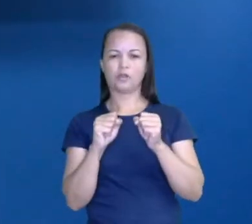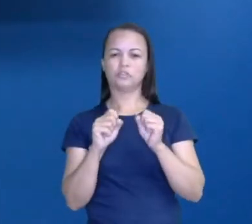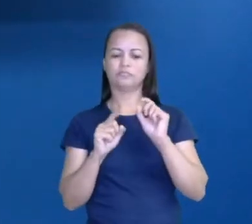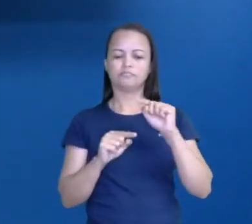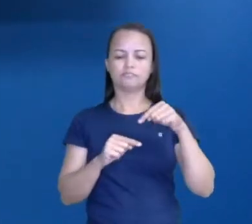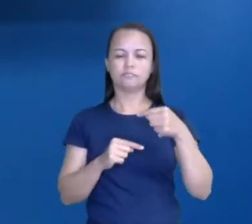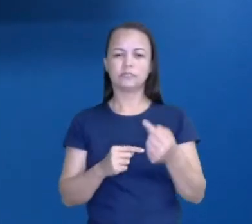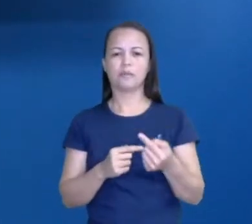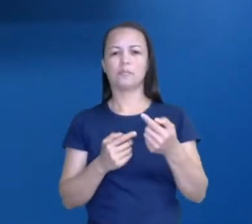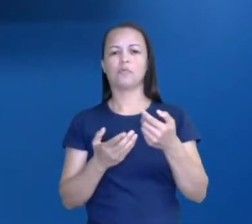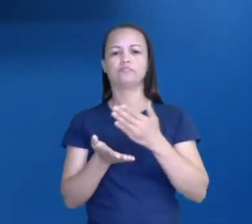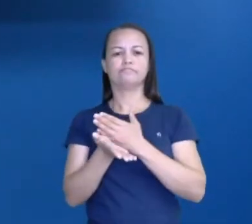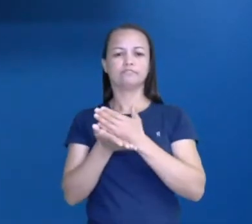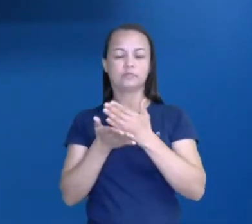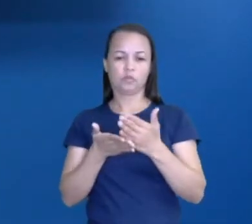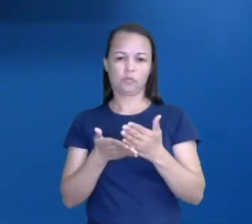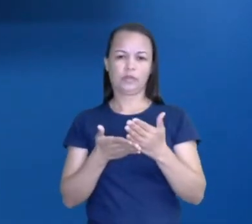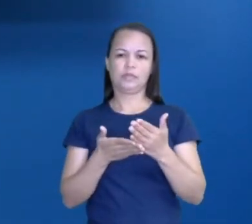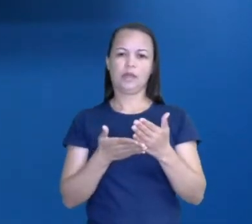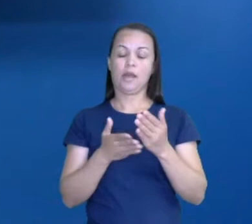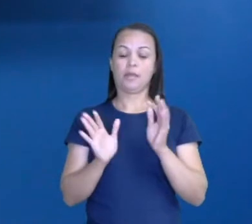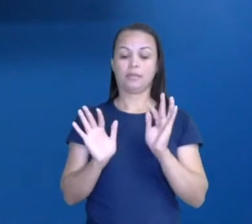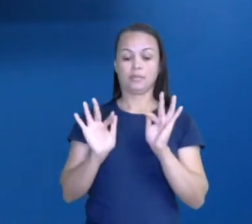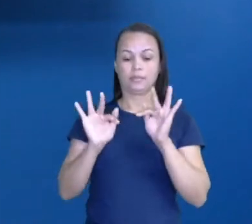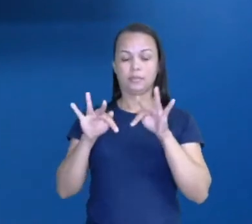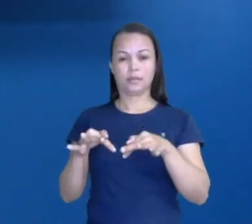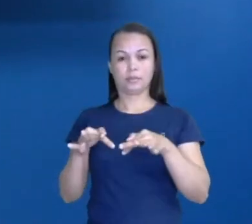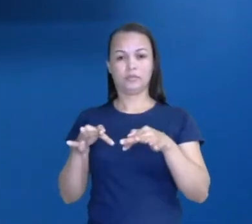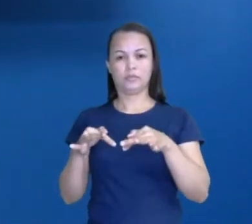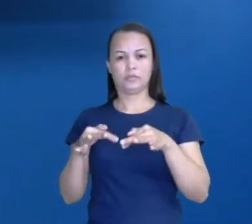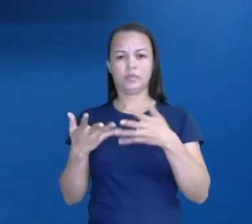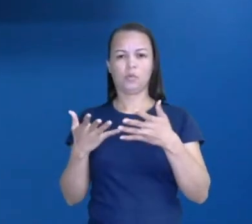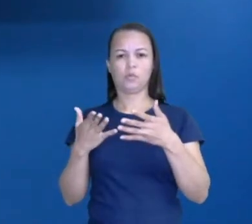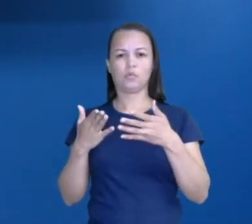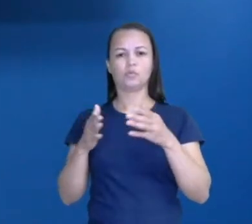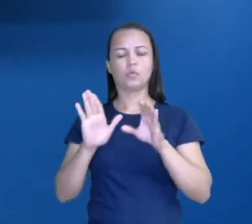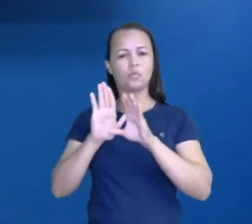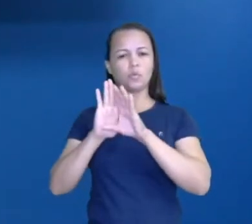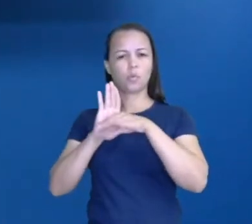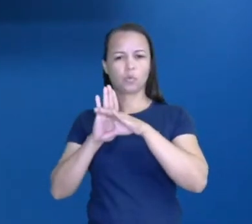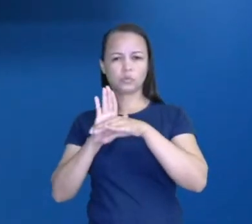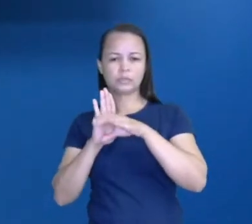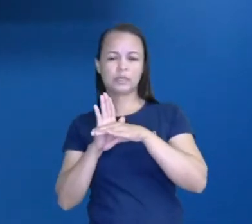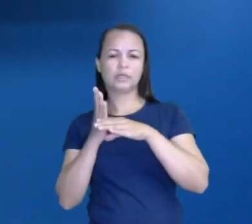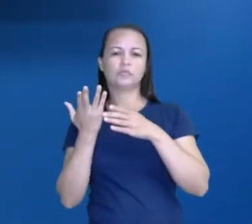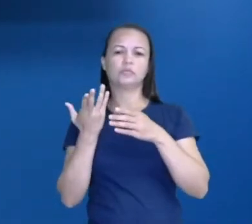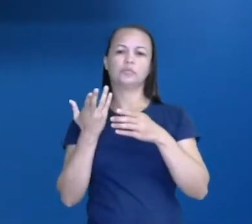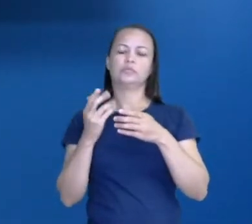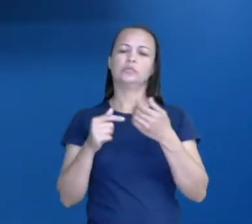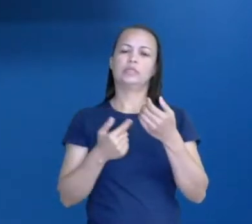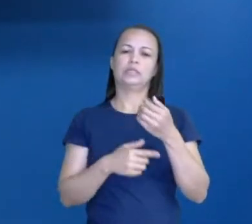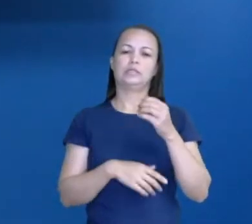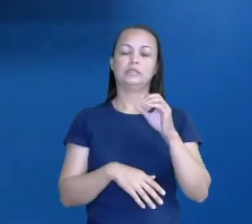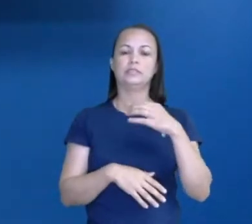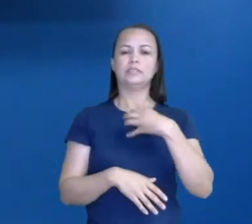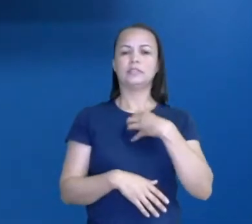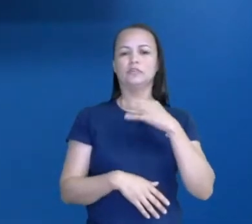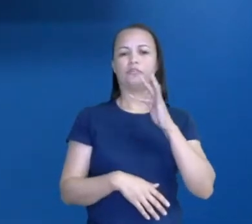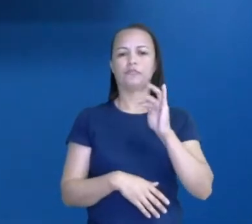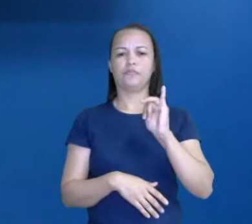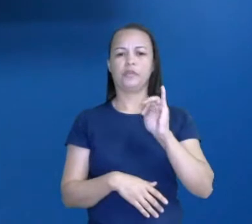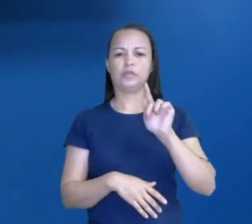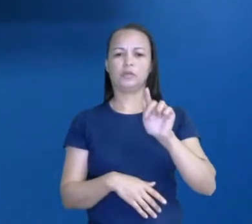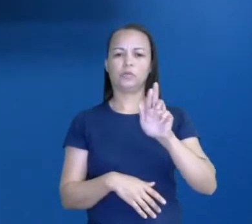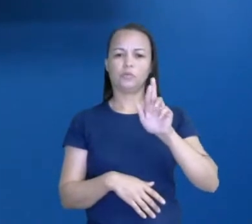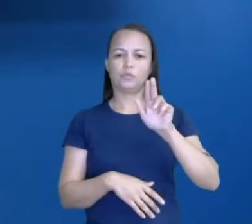Depois a gente começa na definição e no conceito do sentido figurado. Também